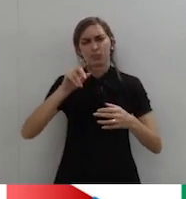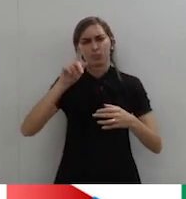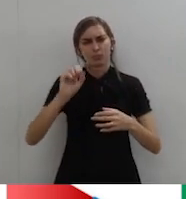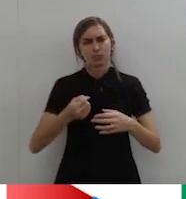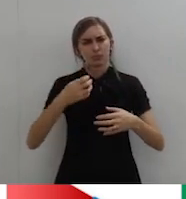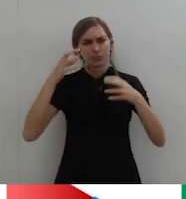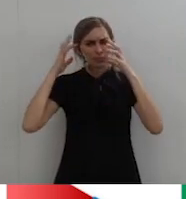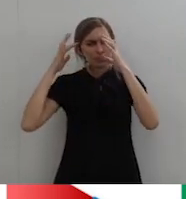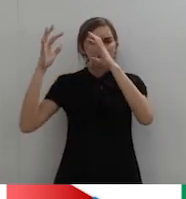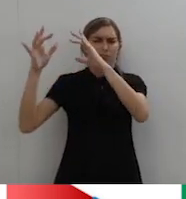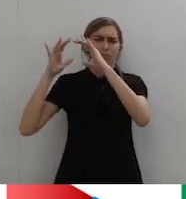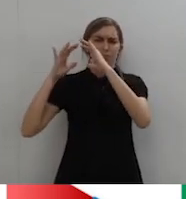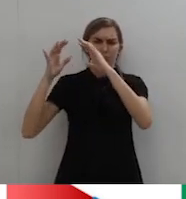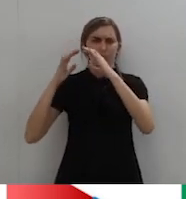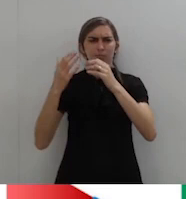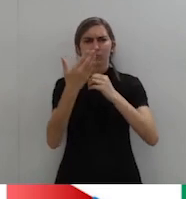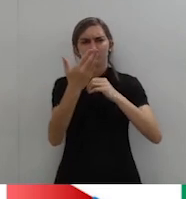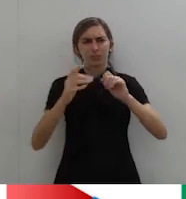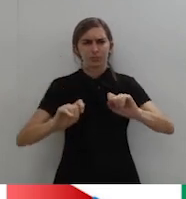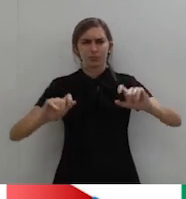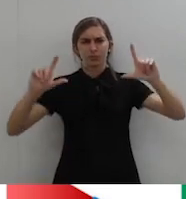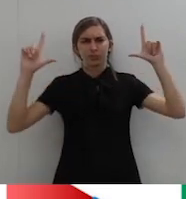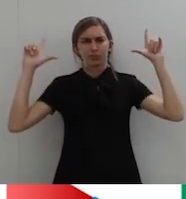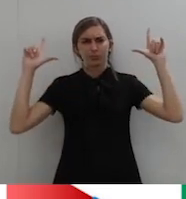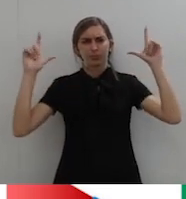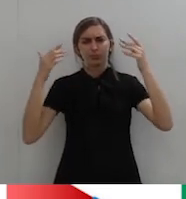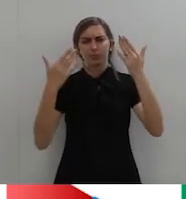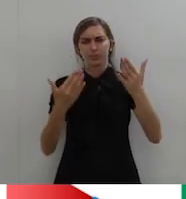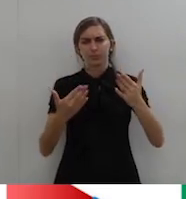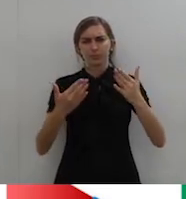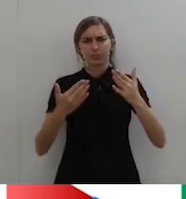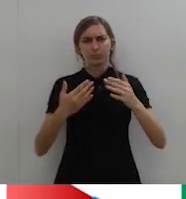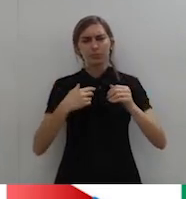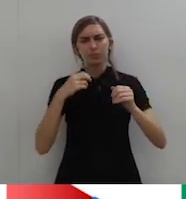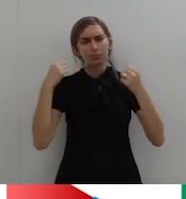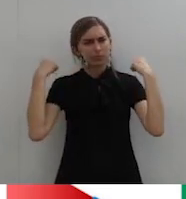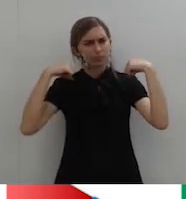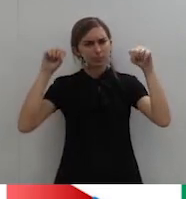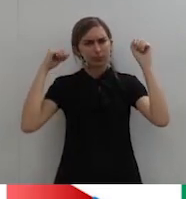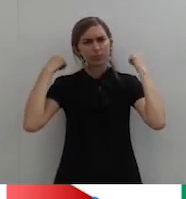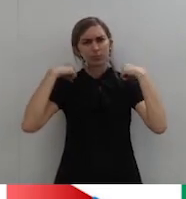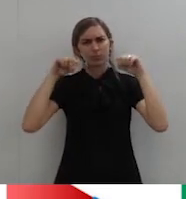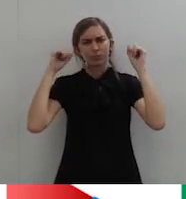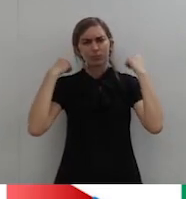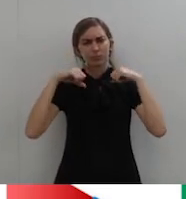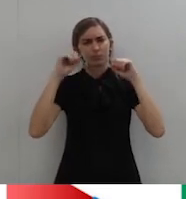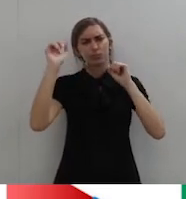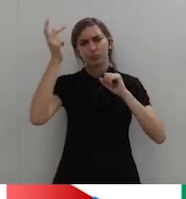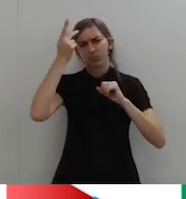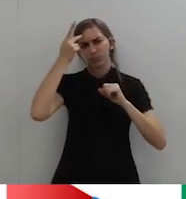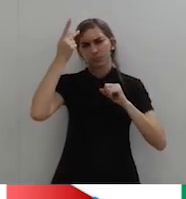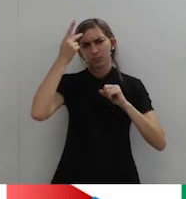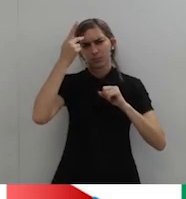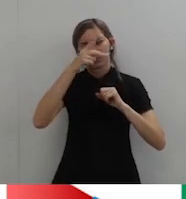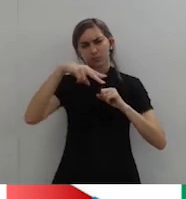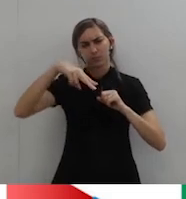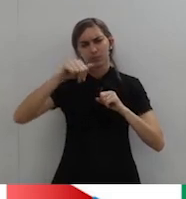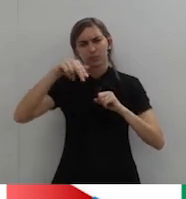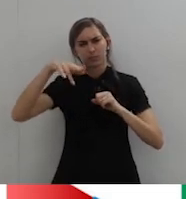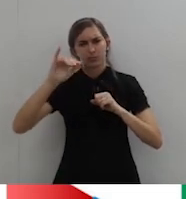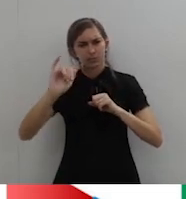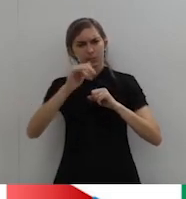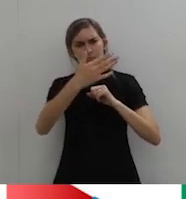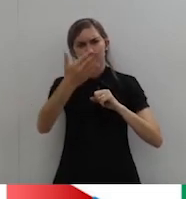jogos sensoriais. Esse painel que está na tela para vocês foi criado por uma professora de educação física lá de São Paulo, chamada